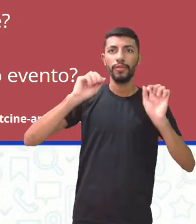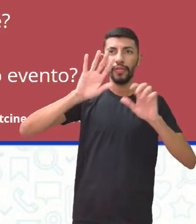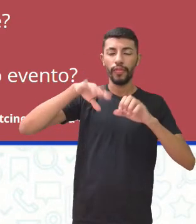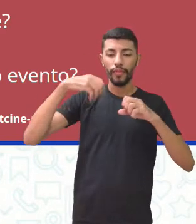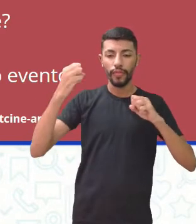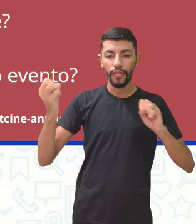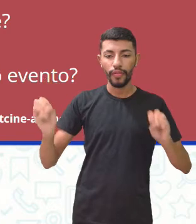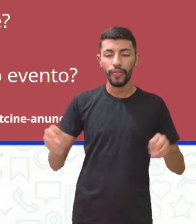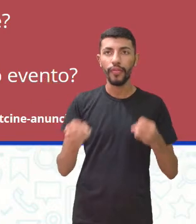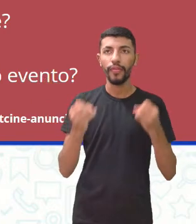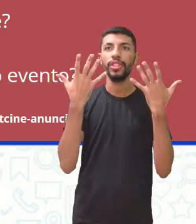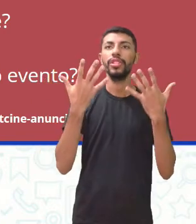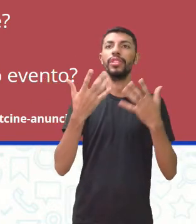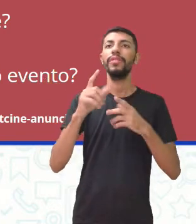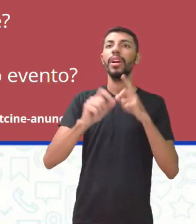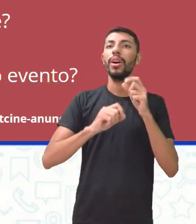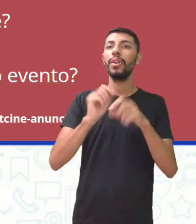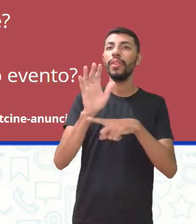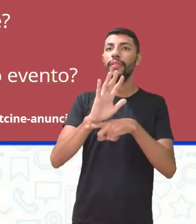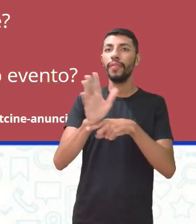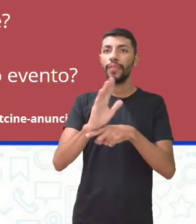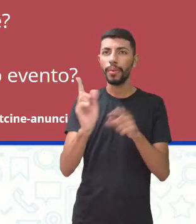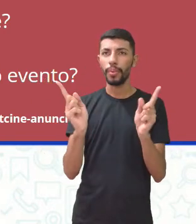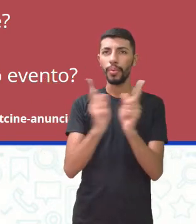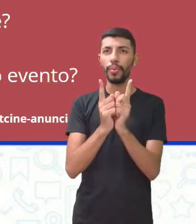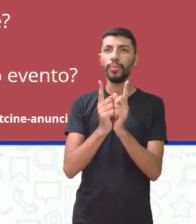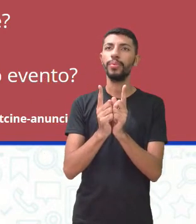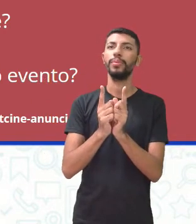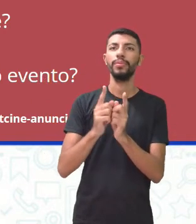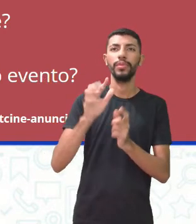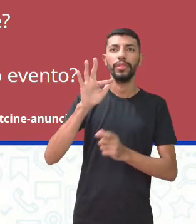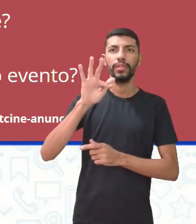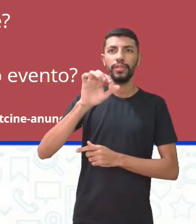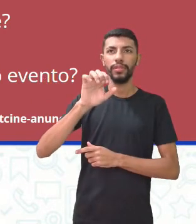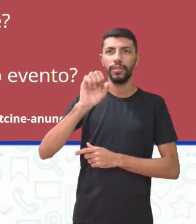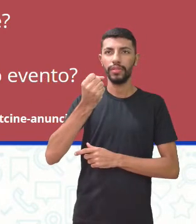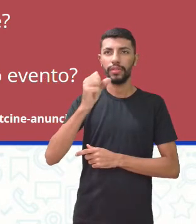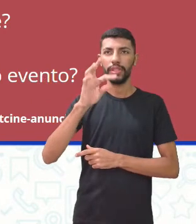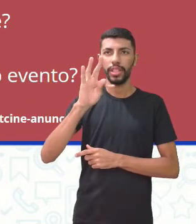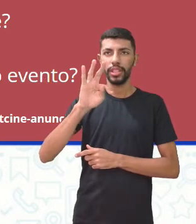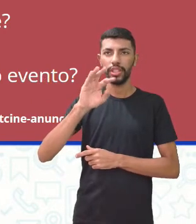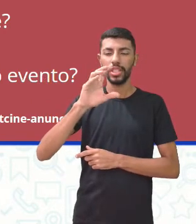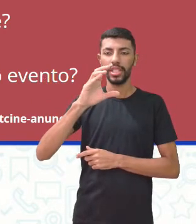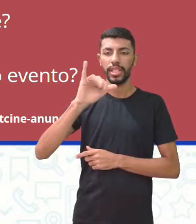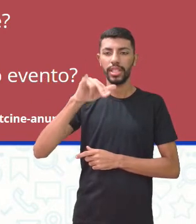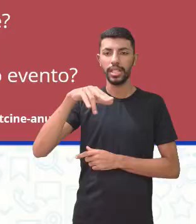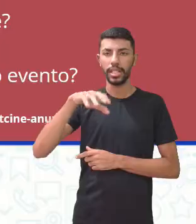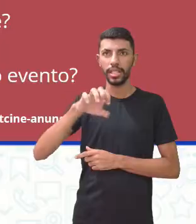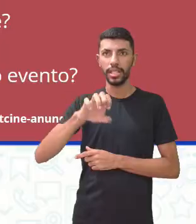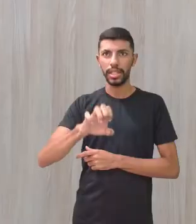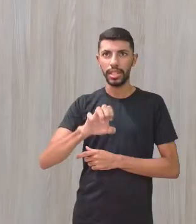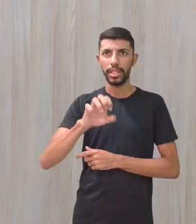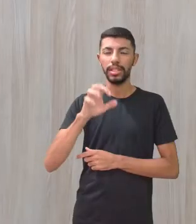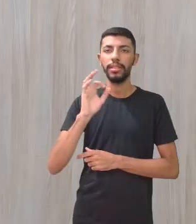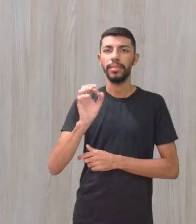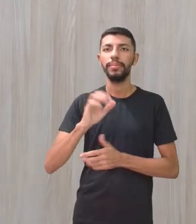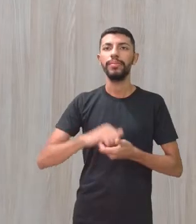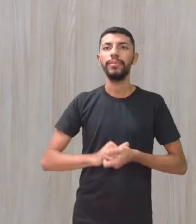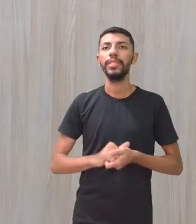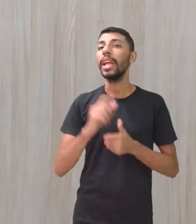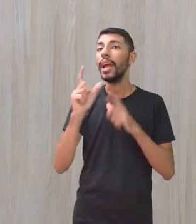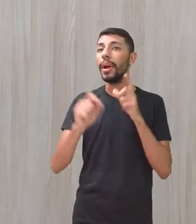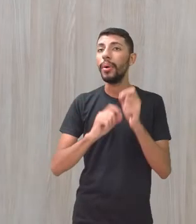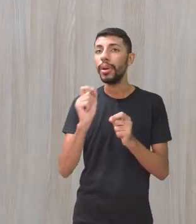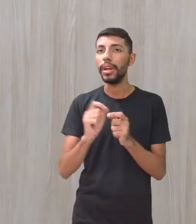Então, daqui eu já tenho algumas informações. Se eu souber o que é um curta, né, que é um filme mais